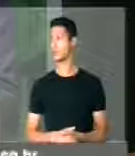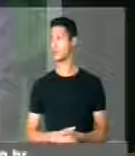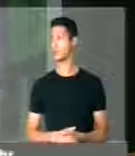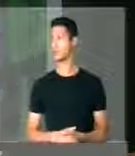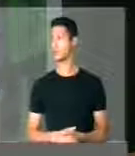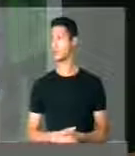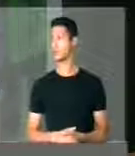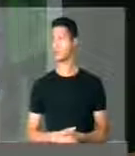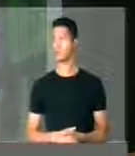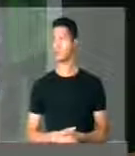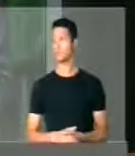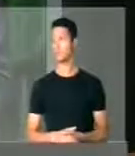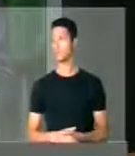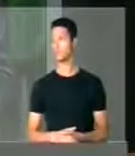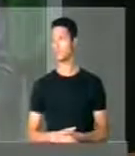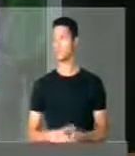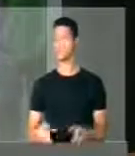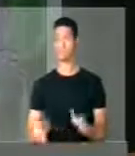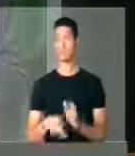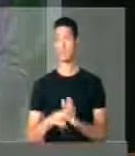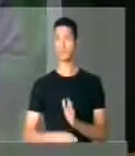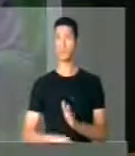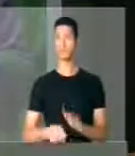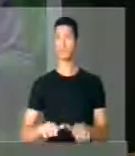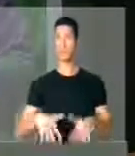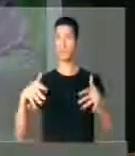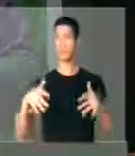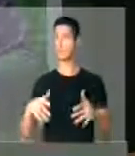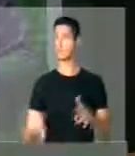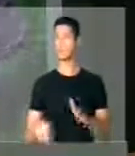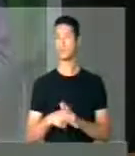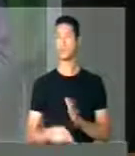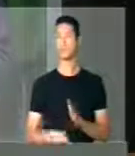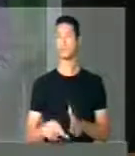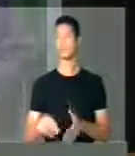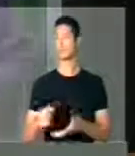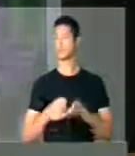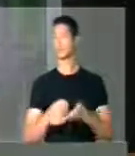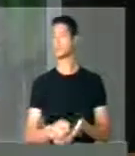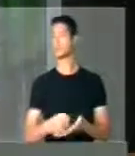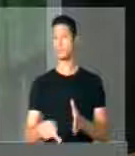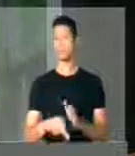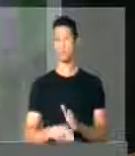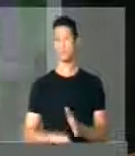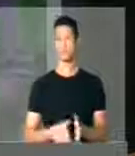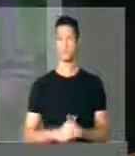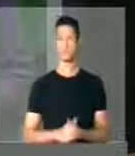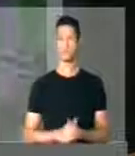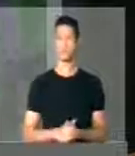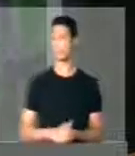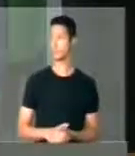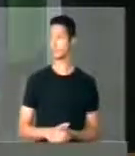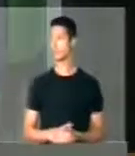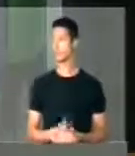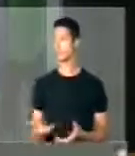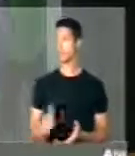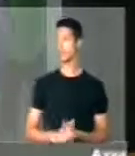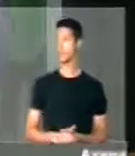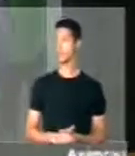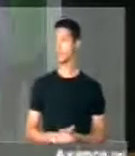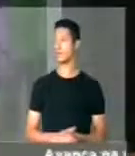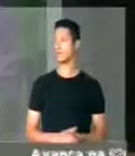enganar aqueles que o perseguiam com a história de que arrasta aí, arrasta o pé aí, um pouco